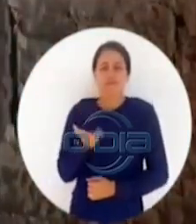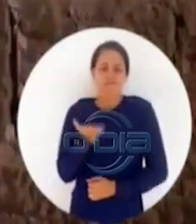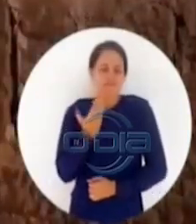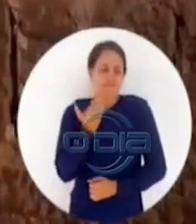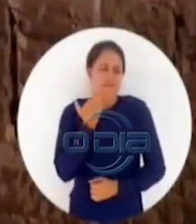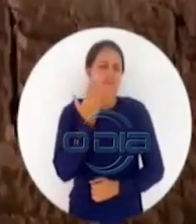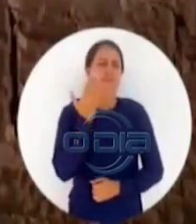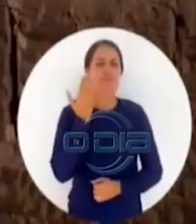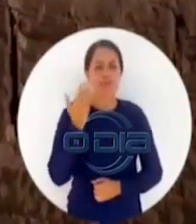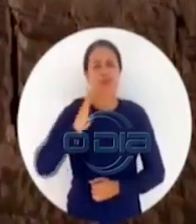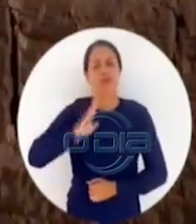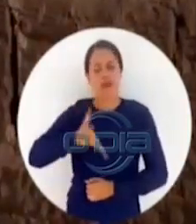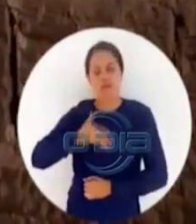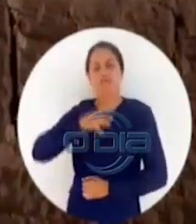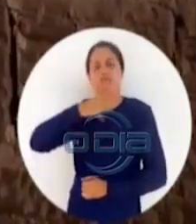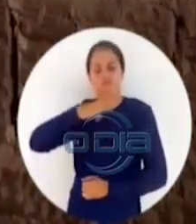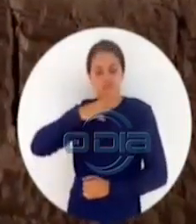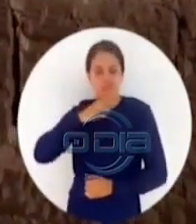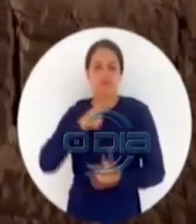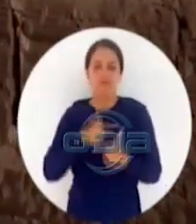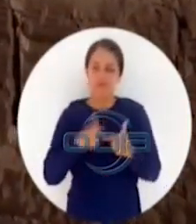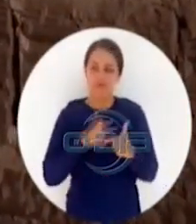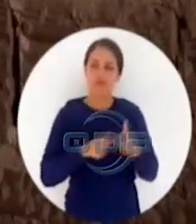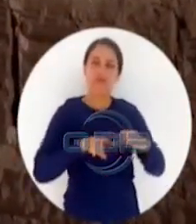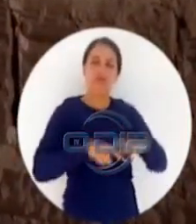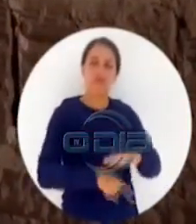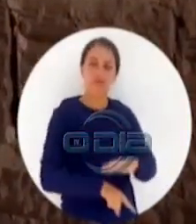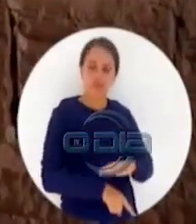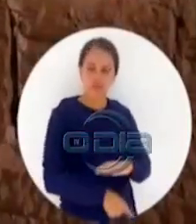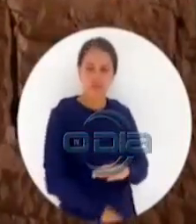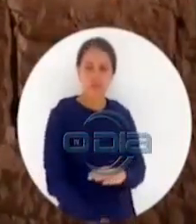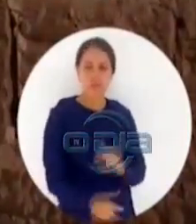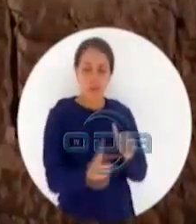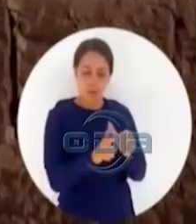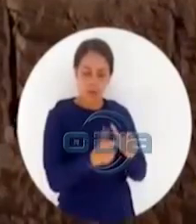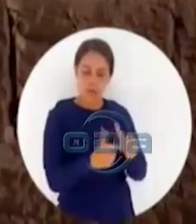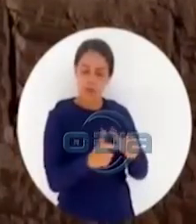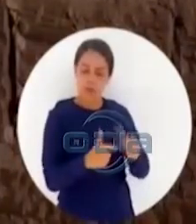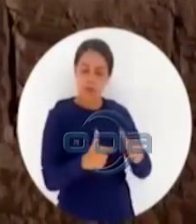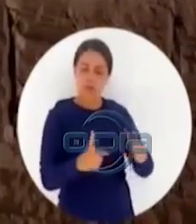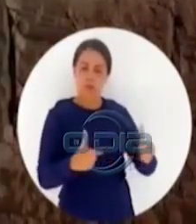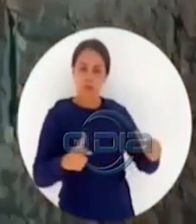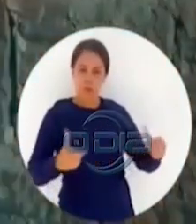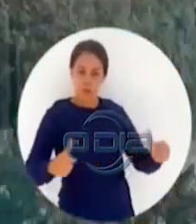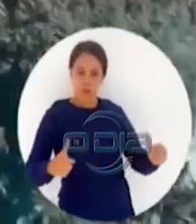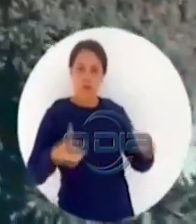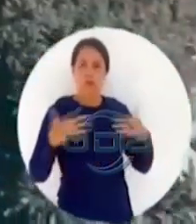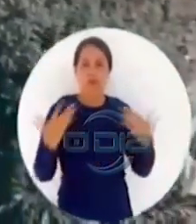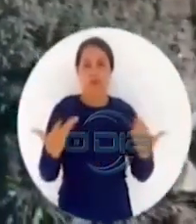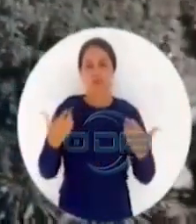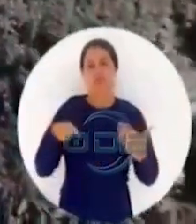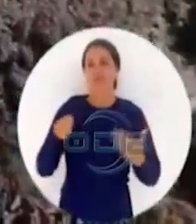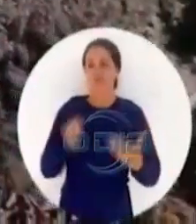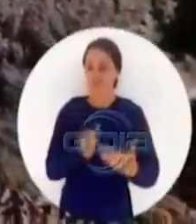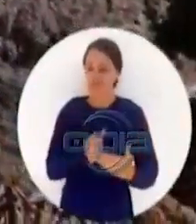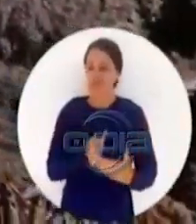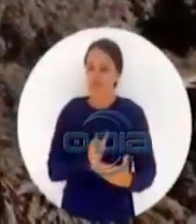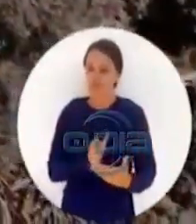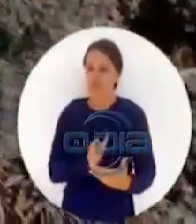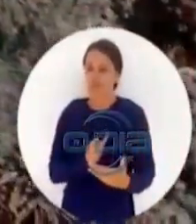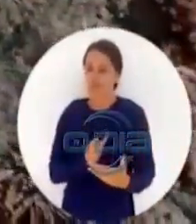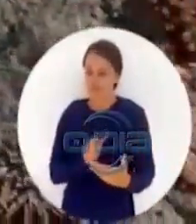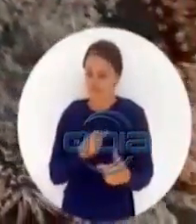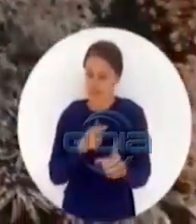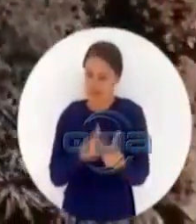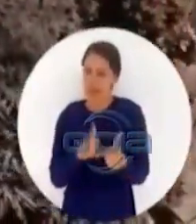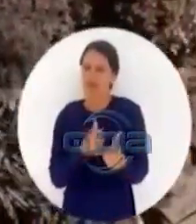e desde a minha infância eu já conheci essa grota, né? O buraco foi só aumentando. E a